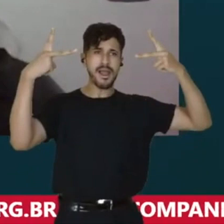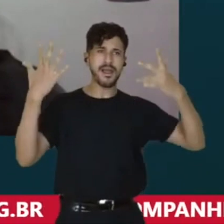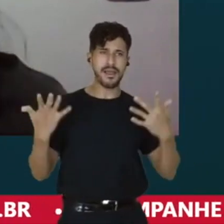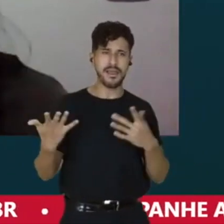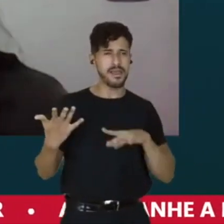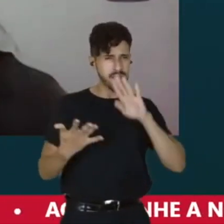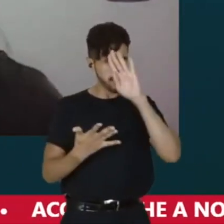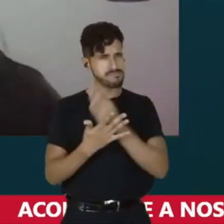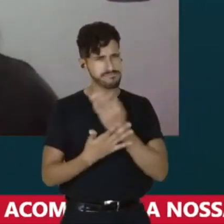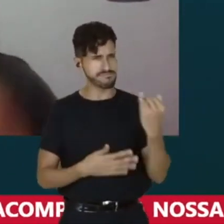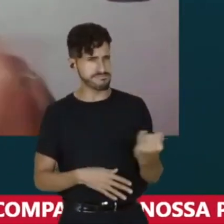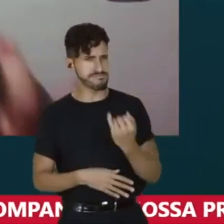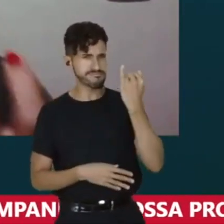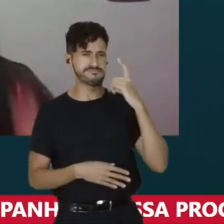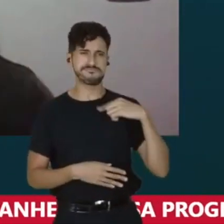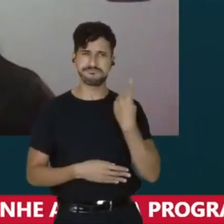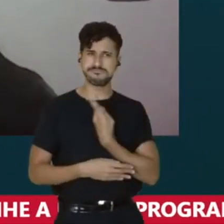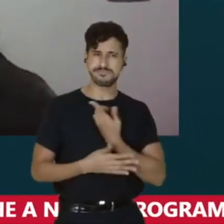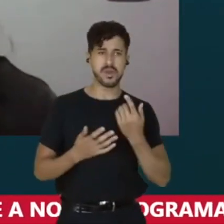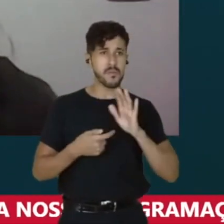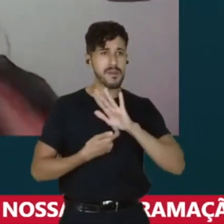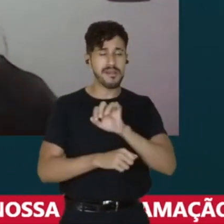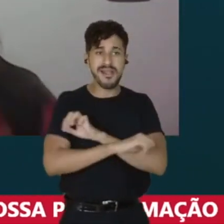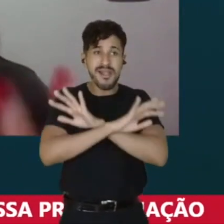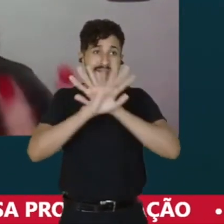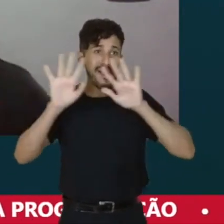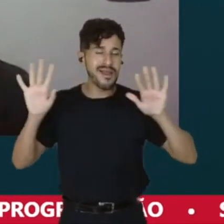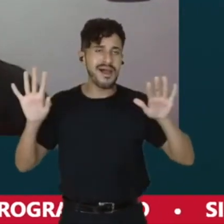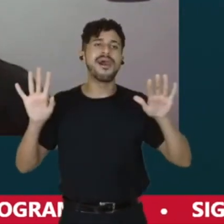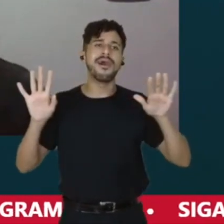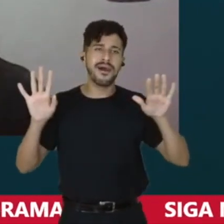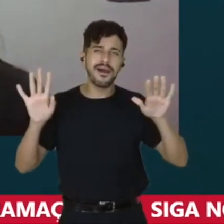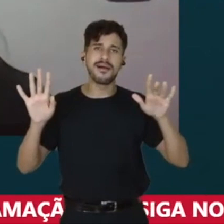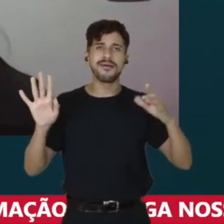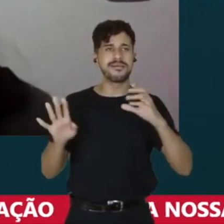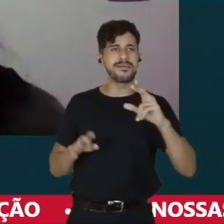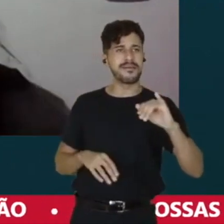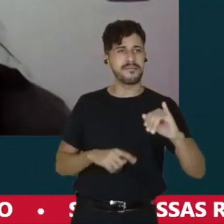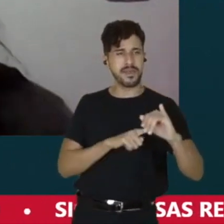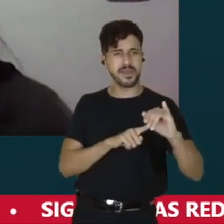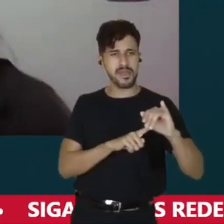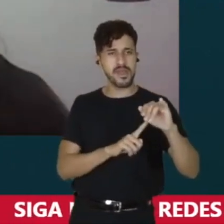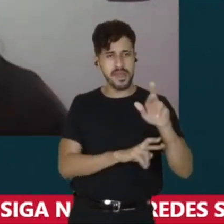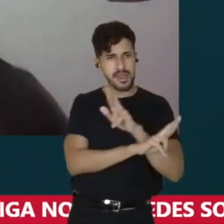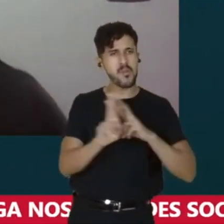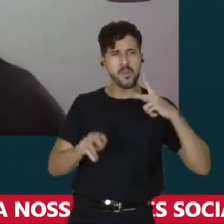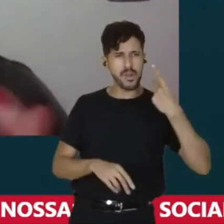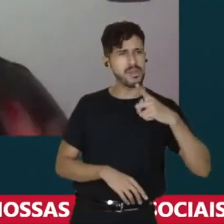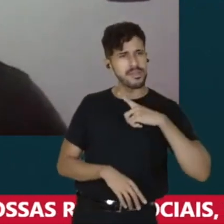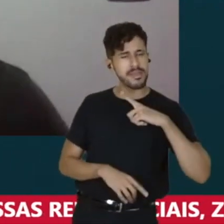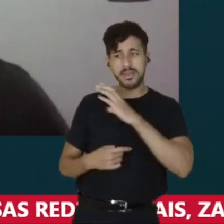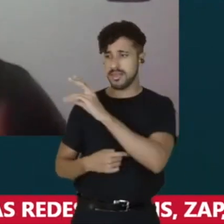muito importante que a gente deixe claro que, muito além do que uma peça política, né, ela